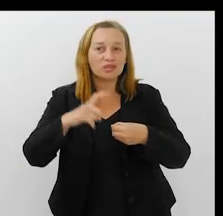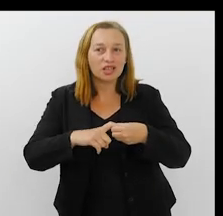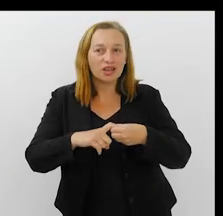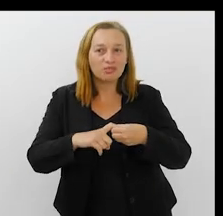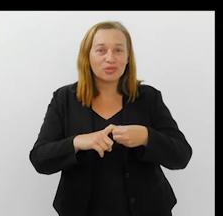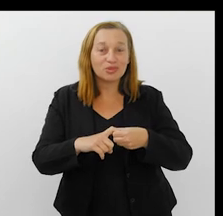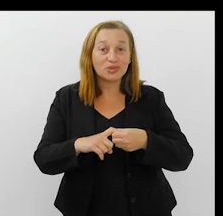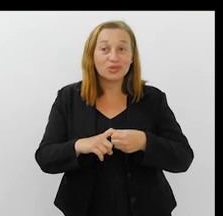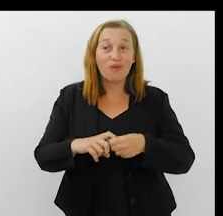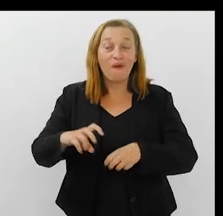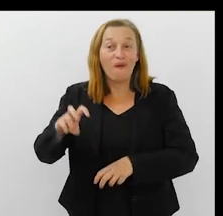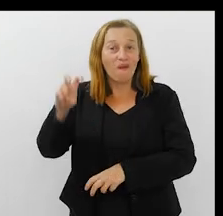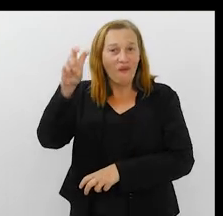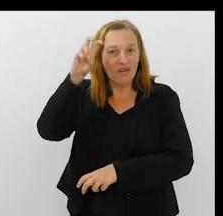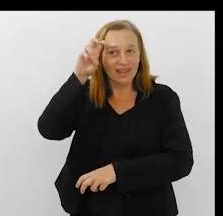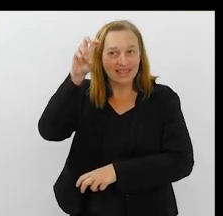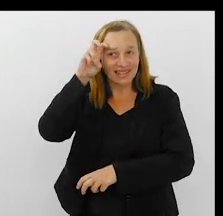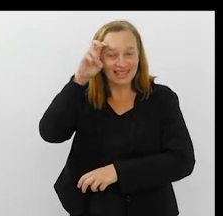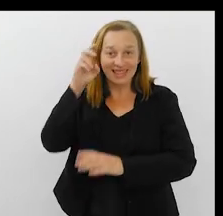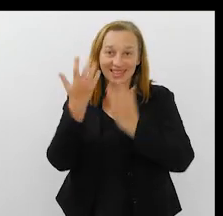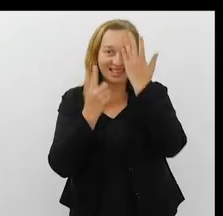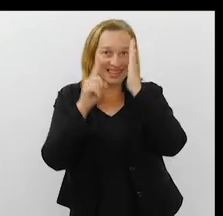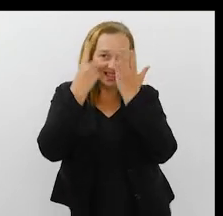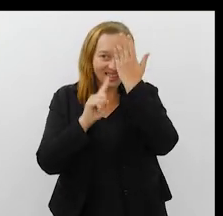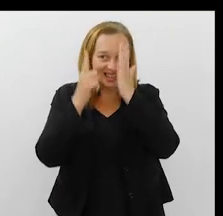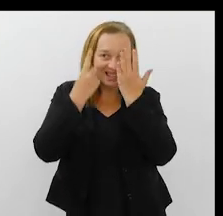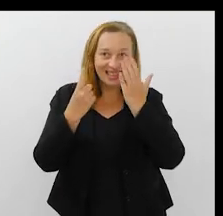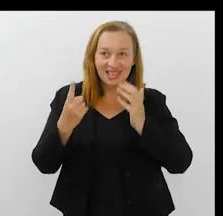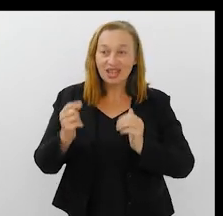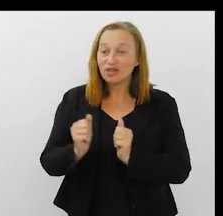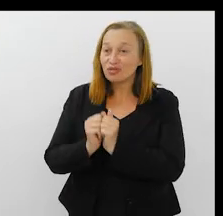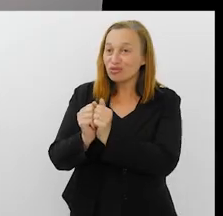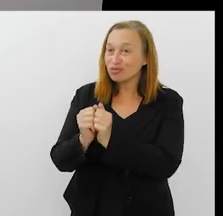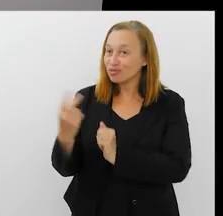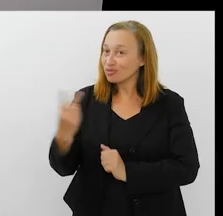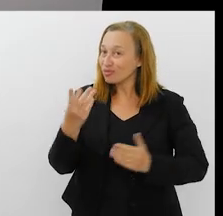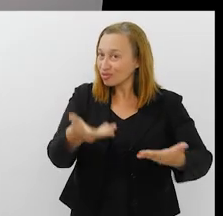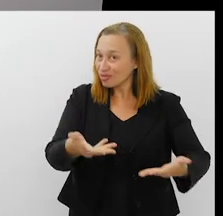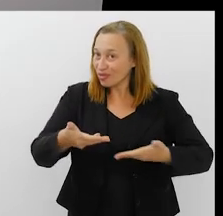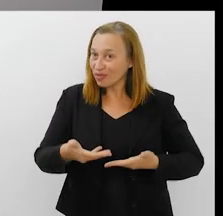Voltamos com o Quintas com Quintais e eu sigo conversando com Renato Lage e Márcia Lage.